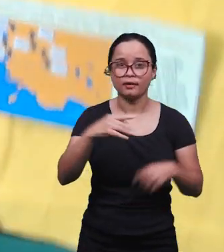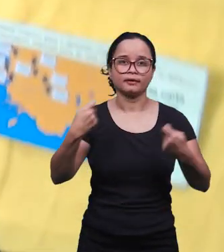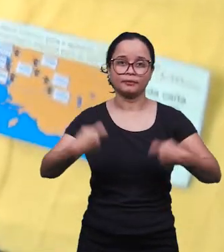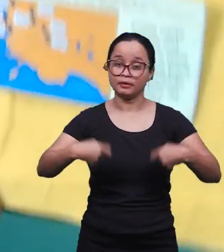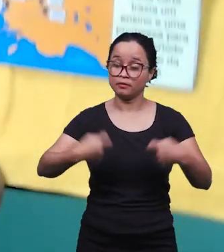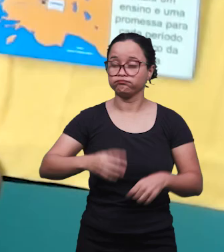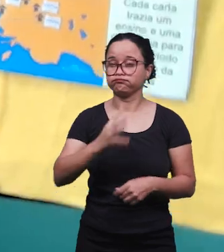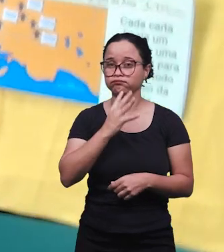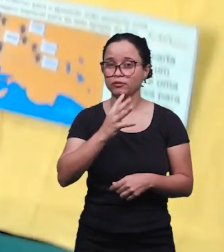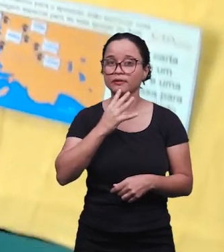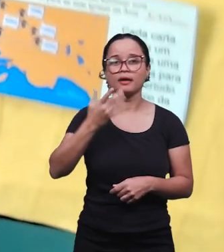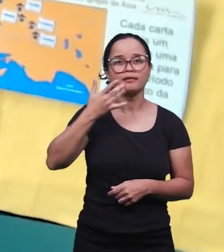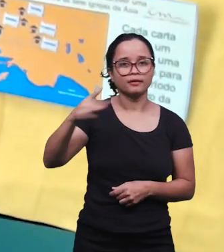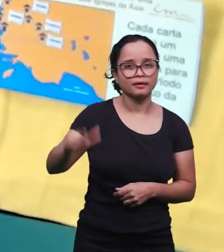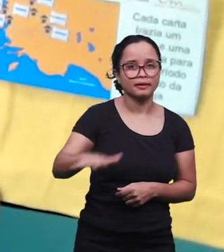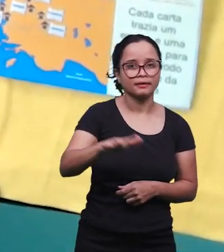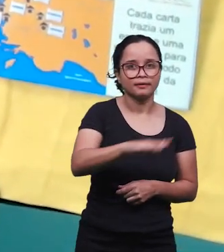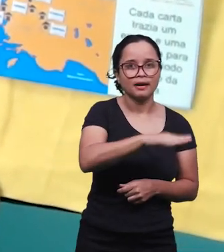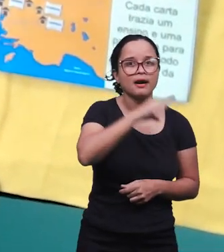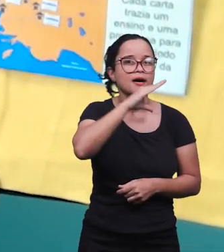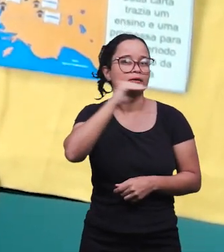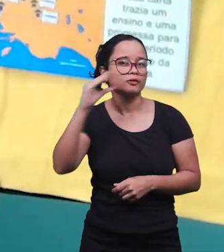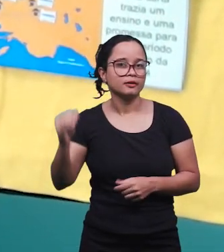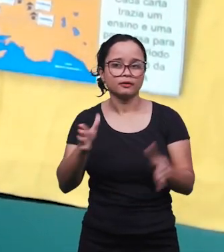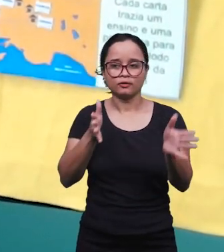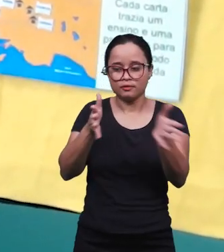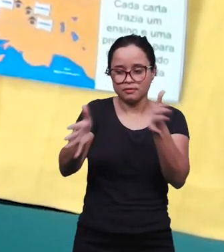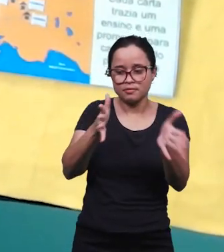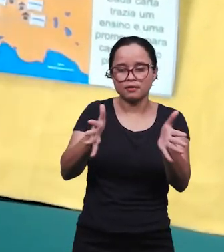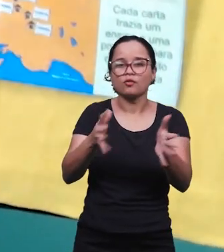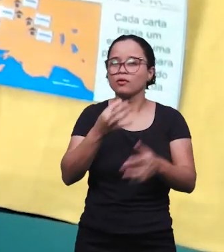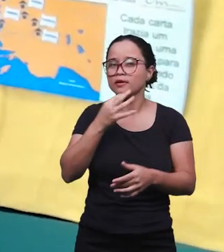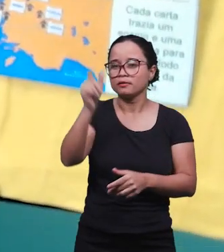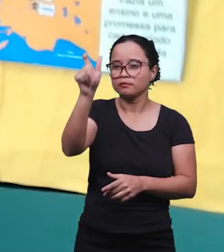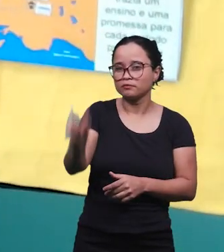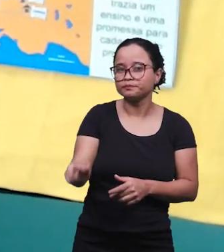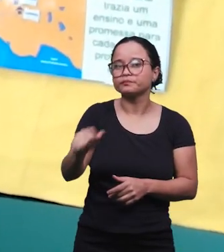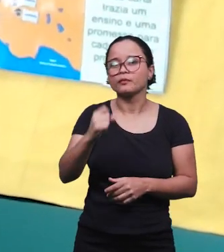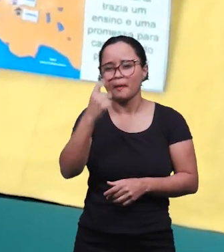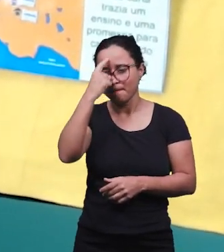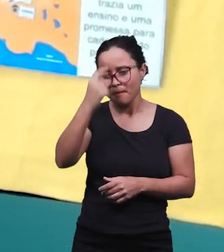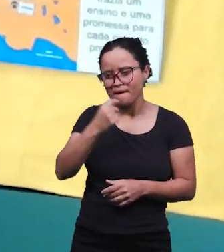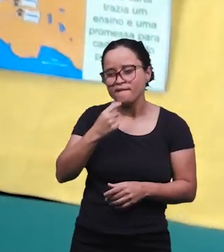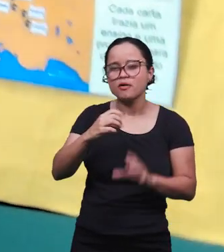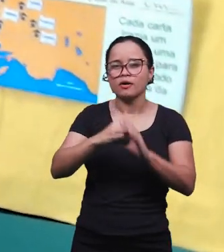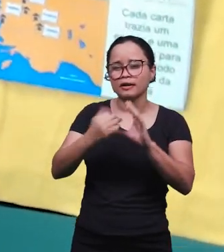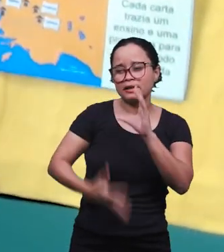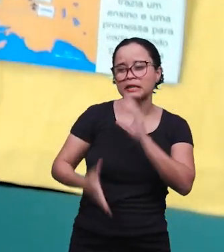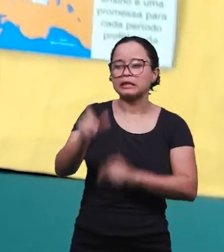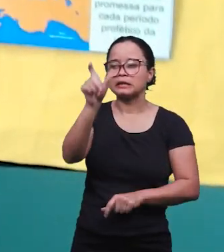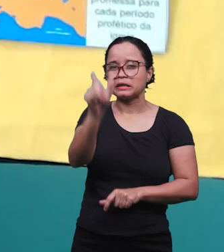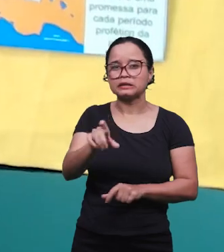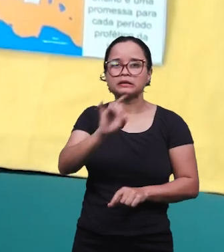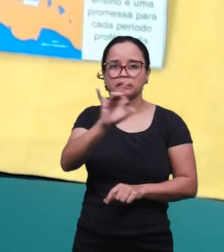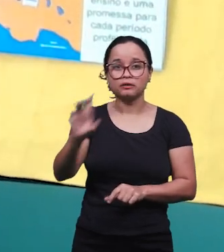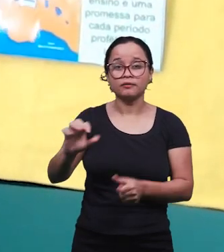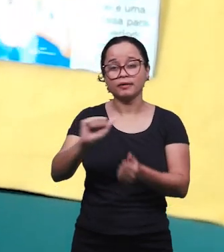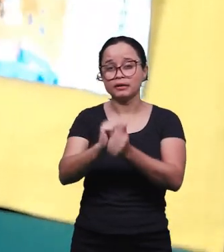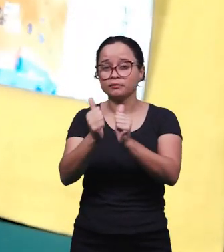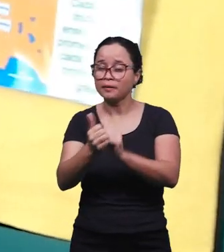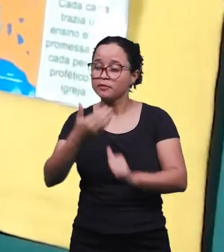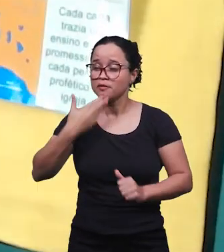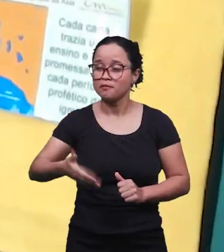é conhecer essa criança, adolescente da acessibilidade para entender o que vai se adaptar, o que será melhor para